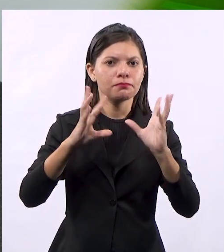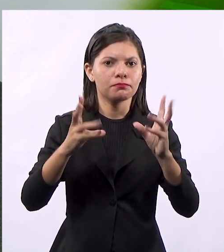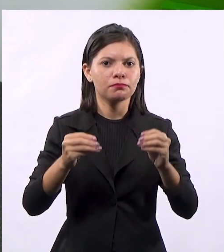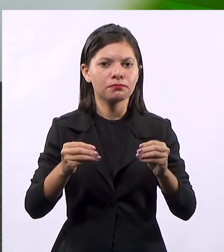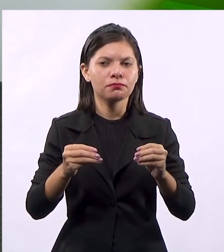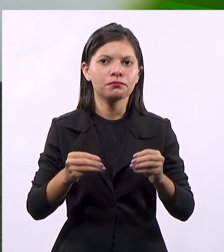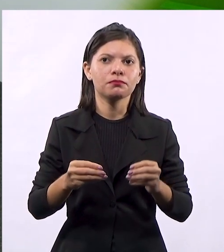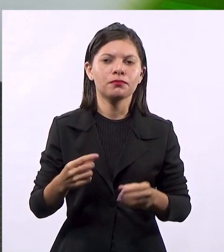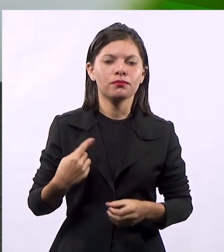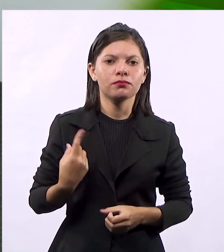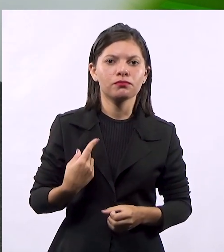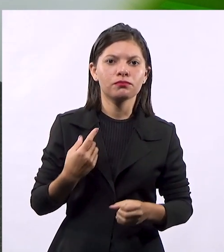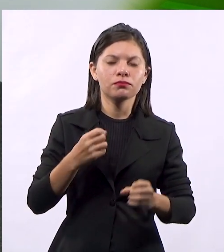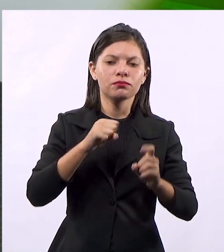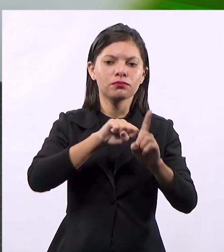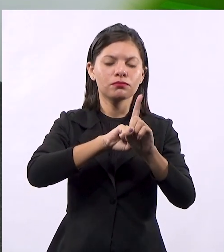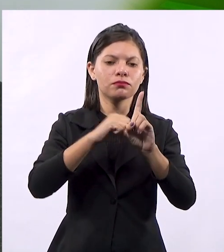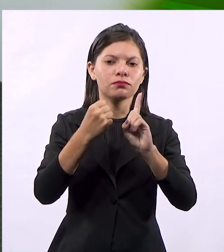diz assim: